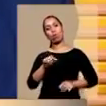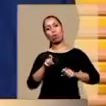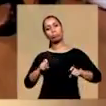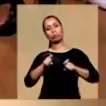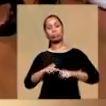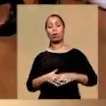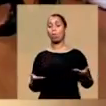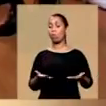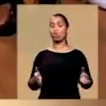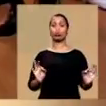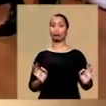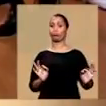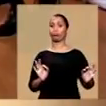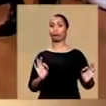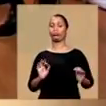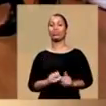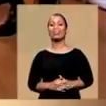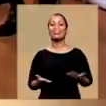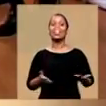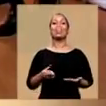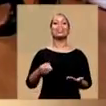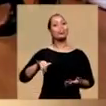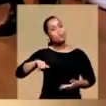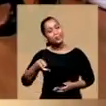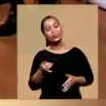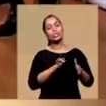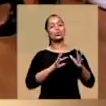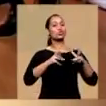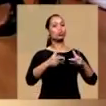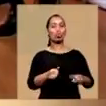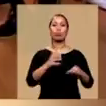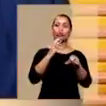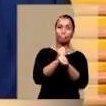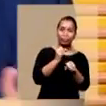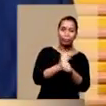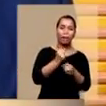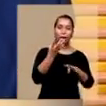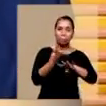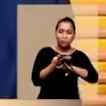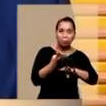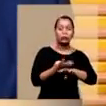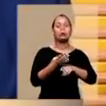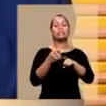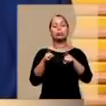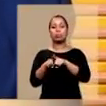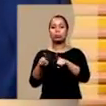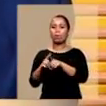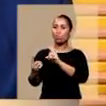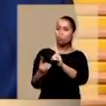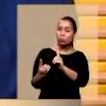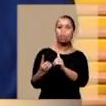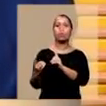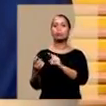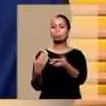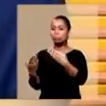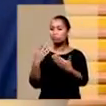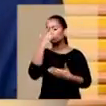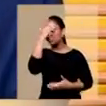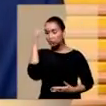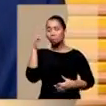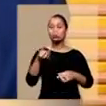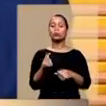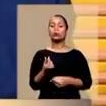nada de física computacional. Mas eu aproveitei toda a parte matemática e de lidar com o público para trabalhar com educação